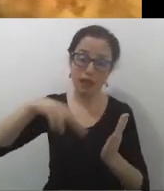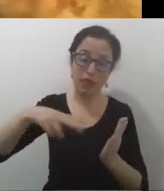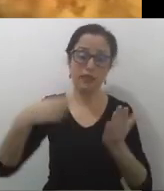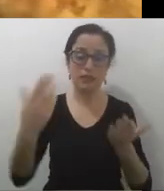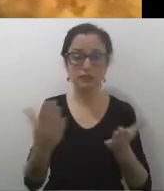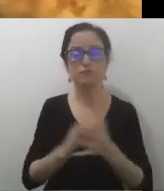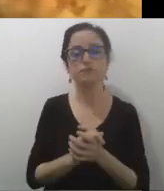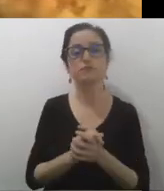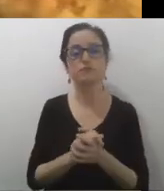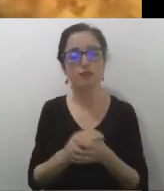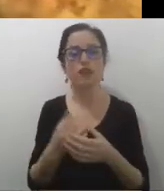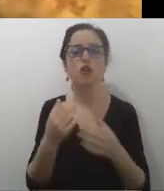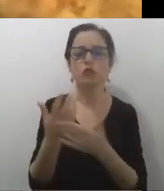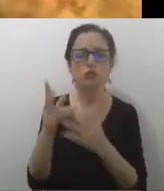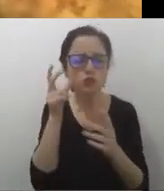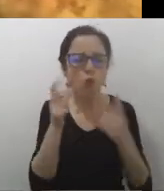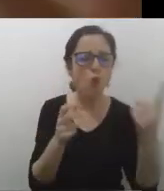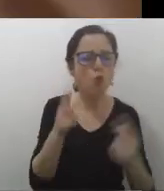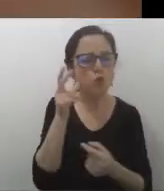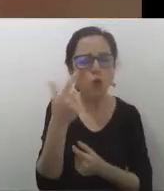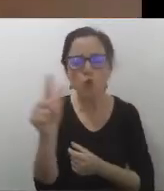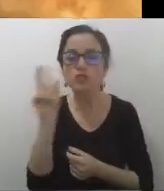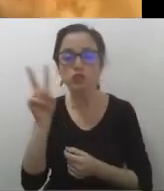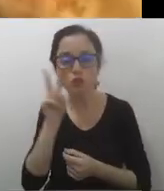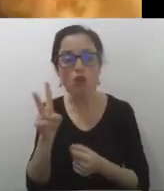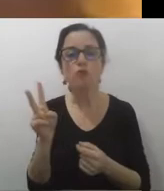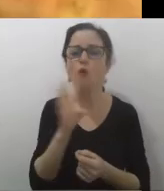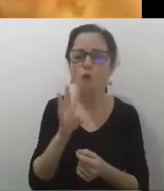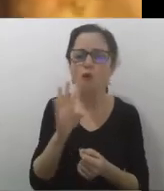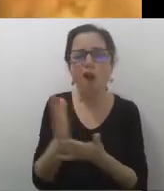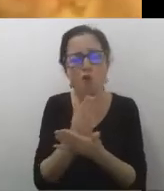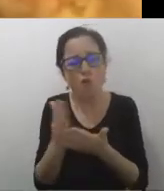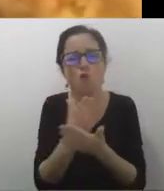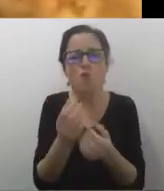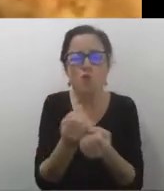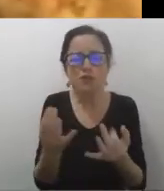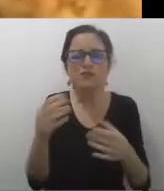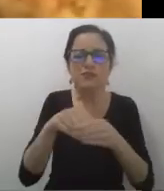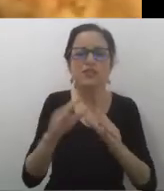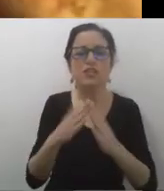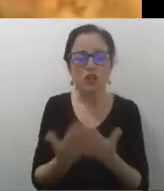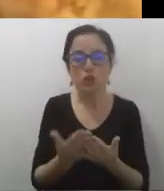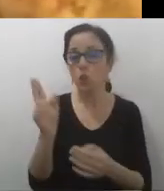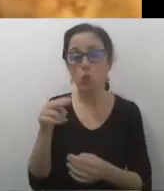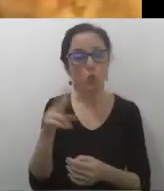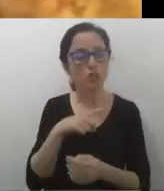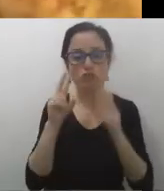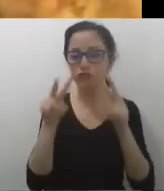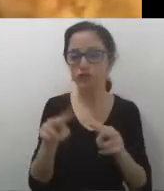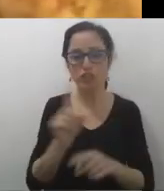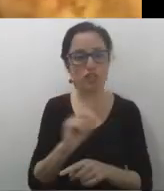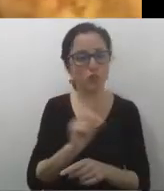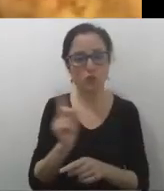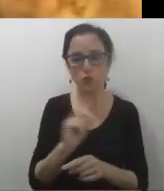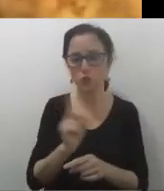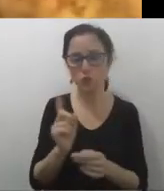que diziam ter, enfim, escutado uma outra história, que conheciam algumas coisas que estão no livro, mas que nunca tinham visto